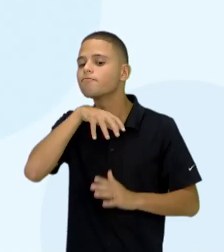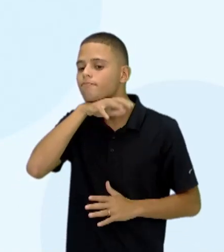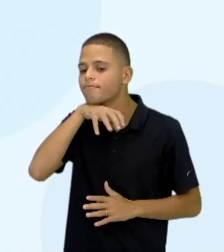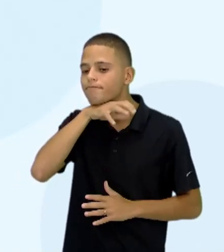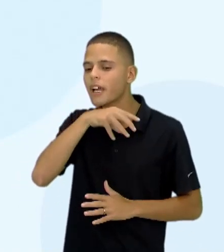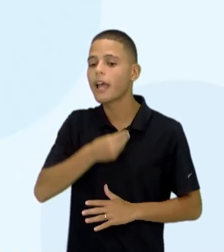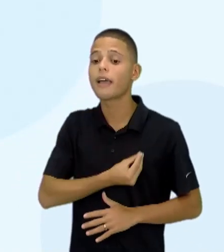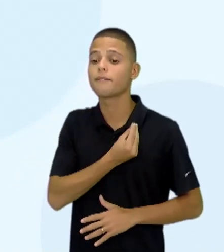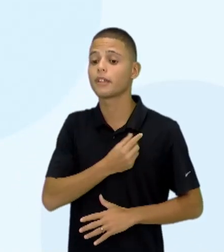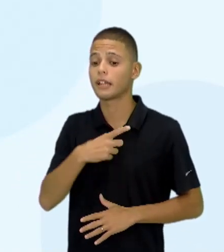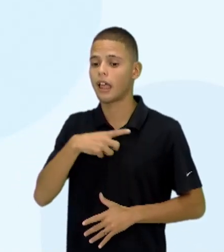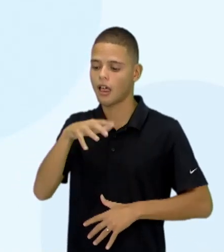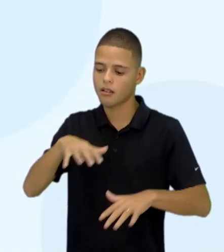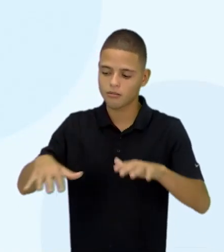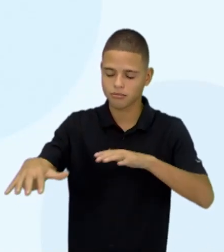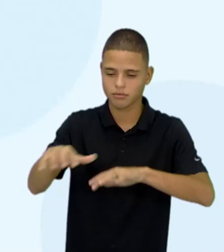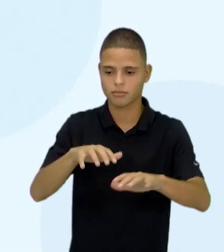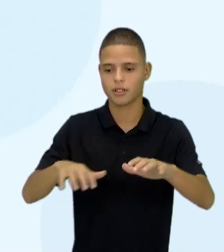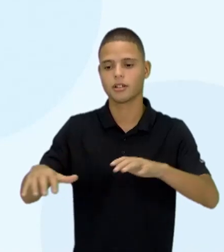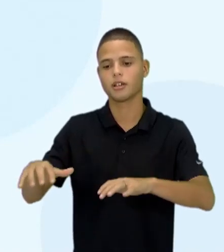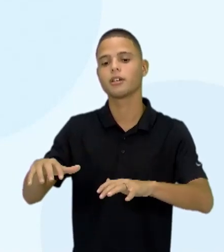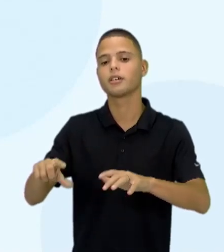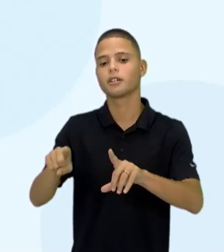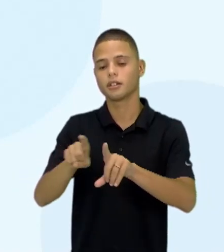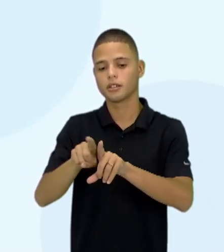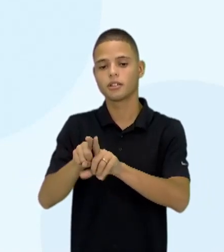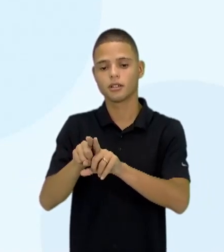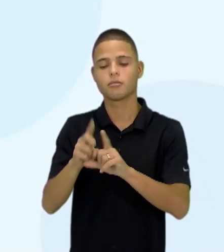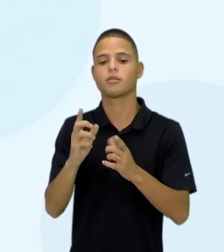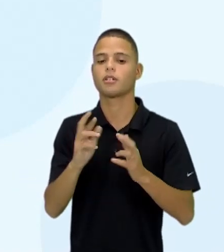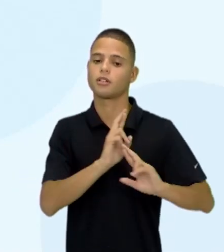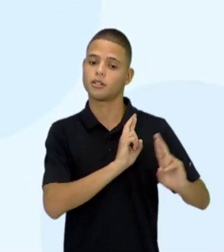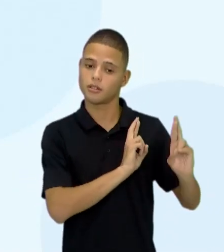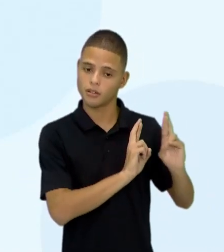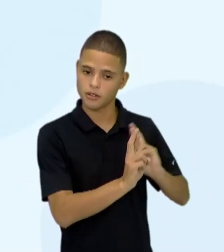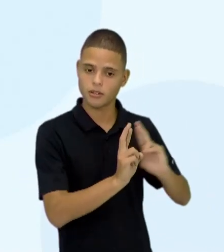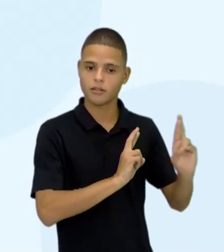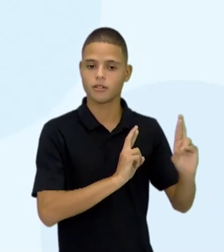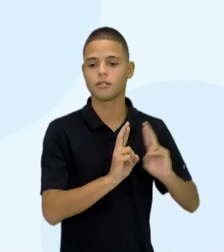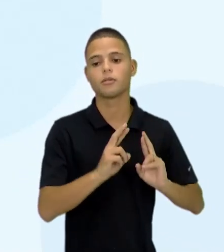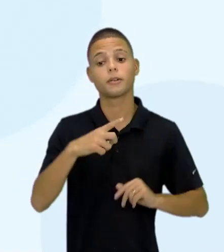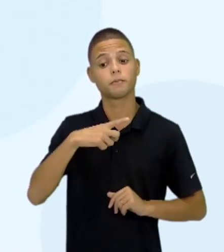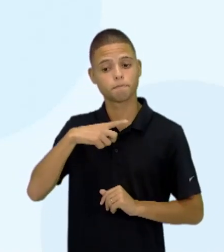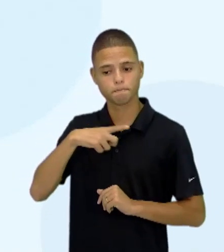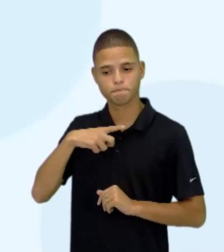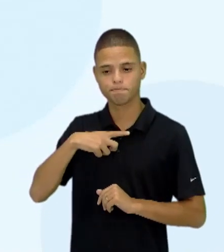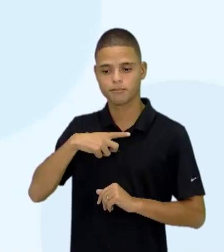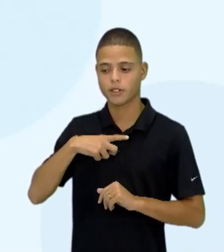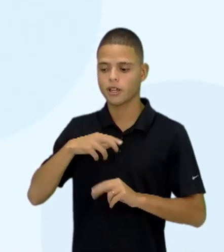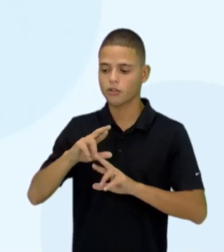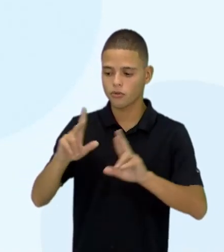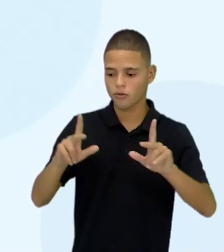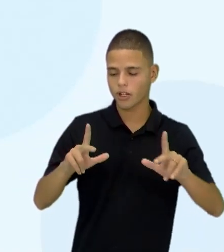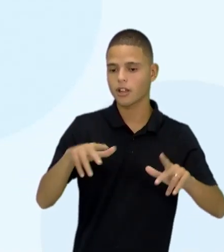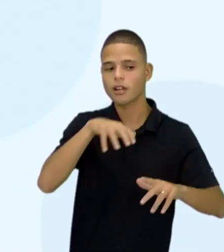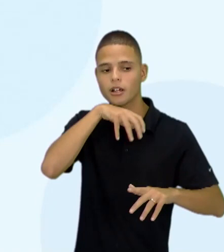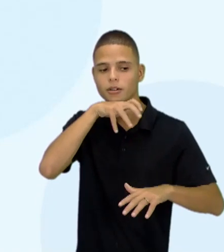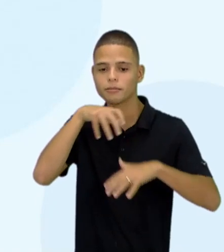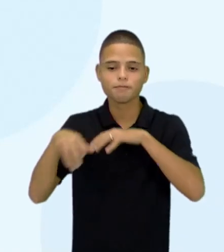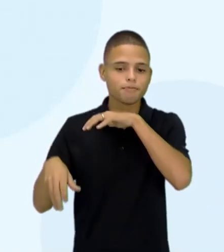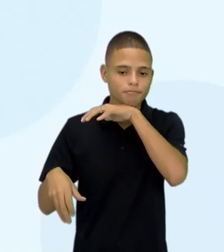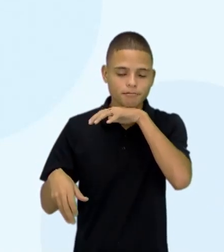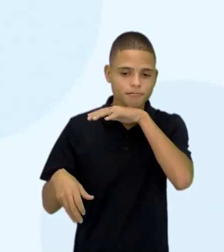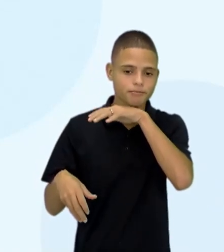vivem no local, bem como as relações que são estabelecidas entre diferentes espécies.